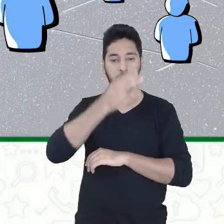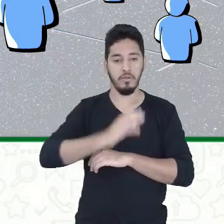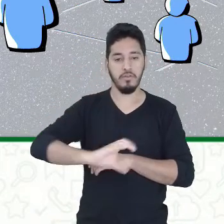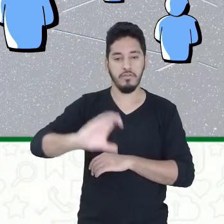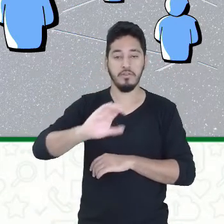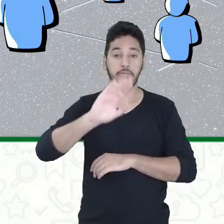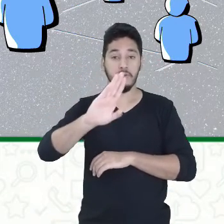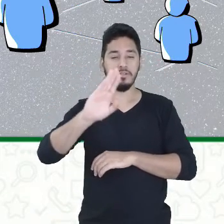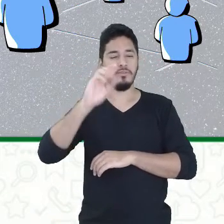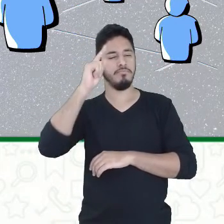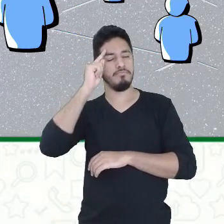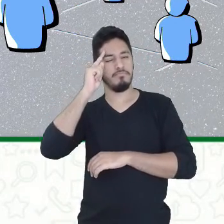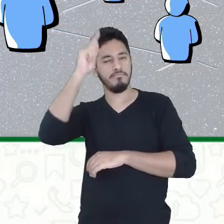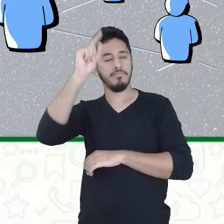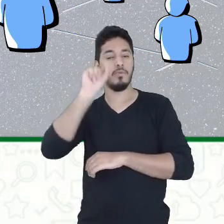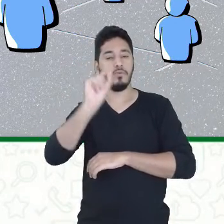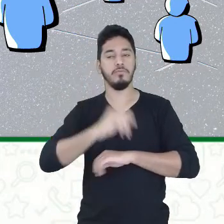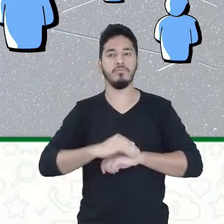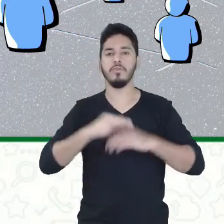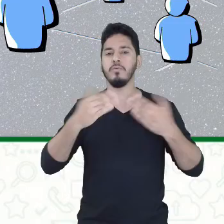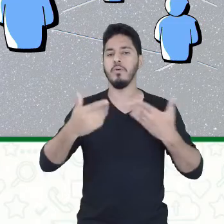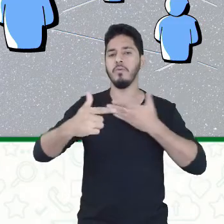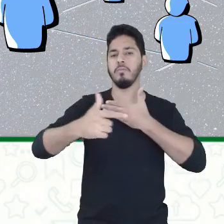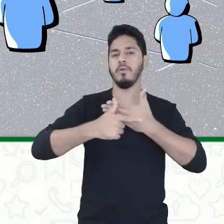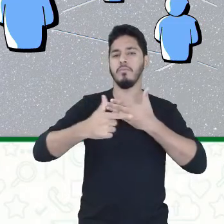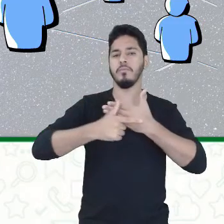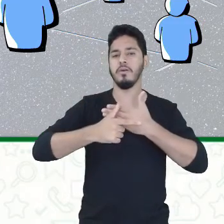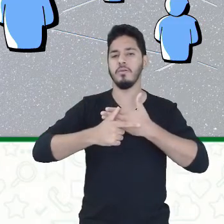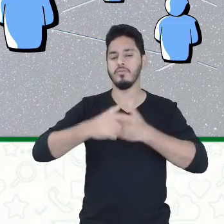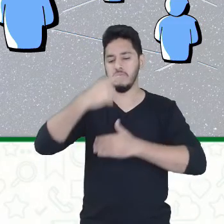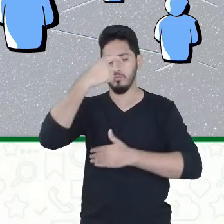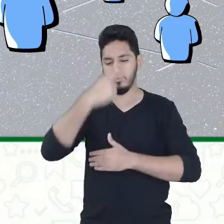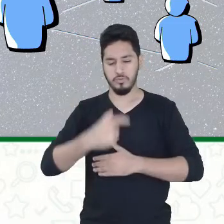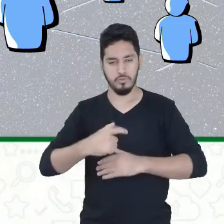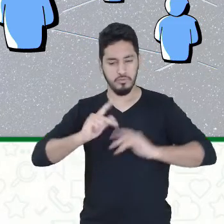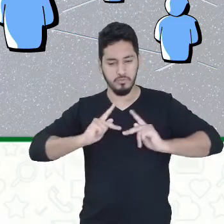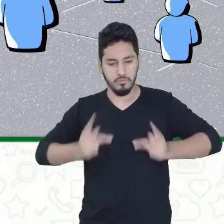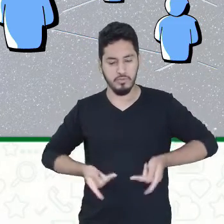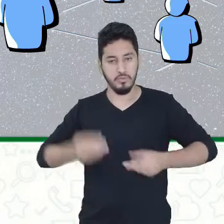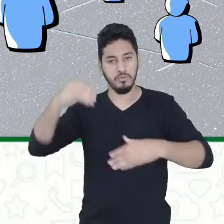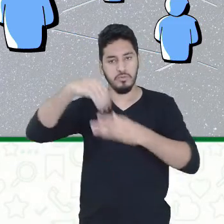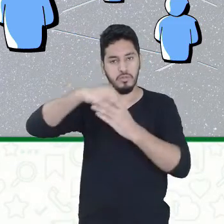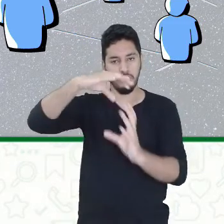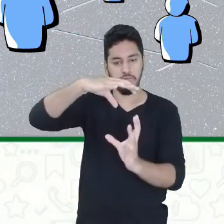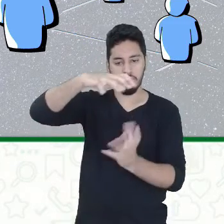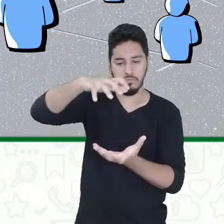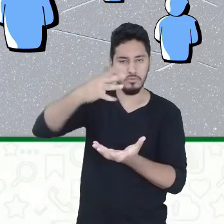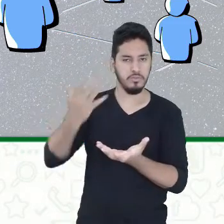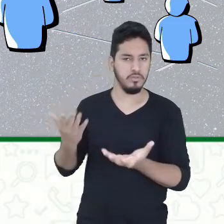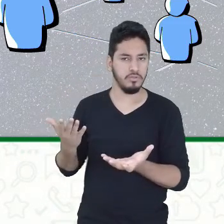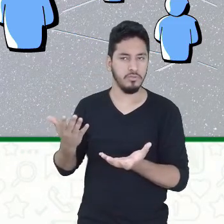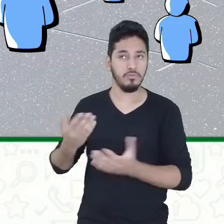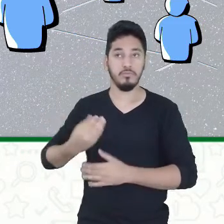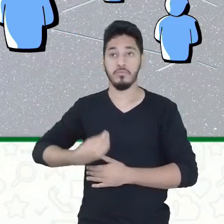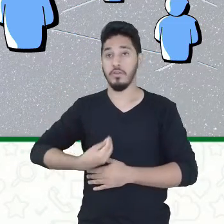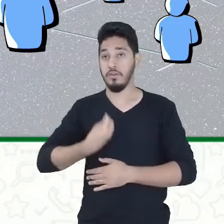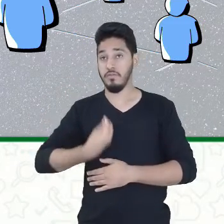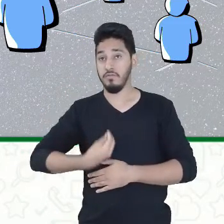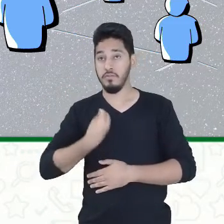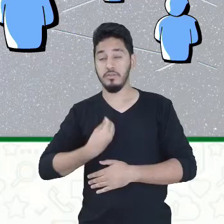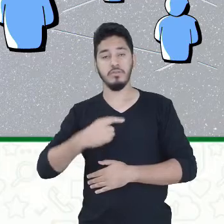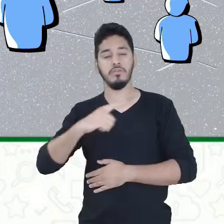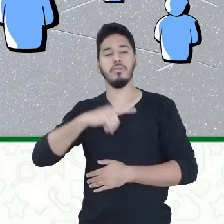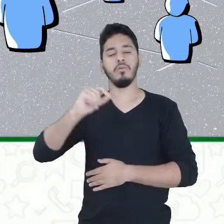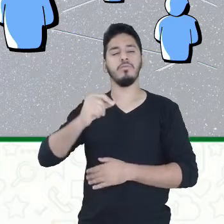a ideia principal é qual o papel do ser humano no planeta, meu povo? A vida, ó, é constituída de